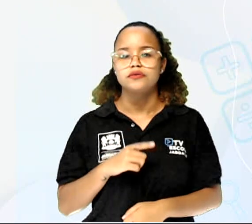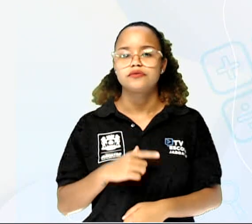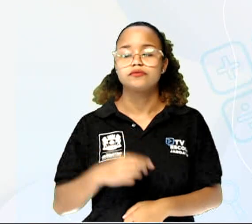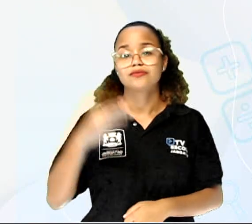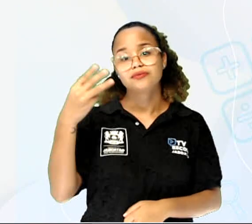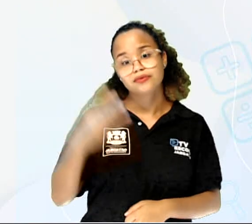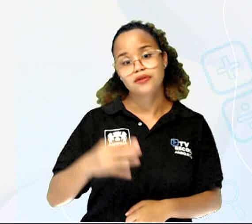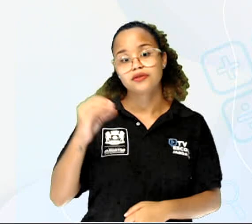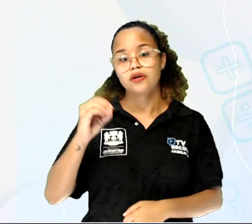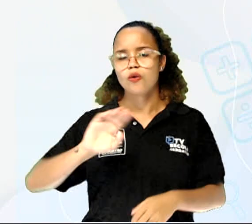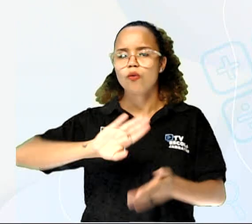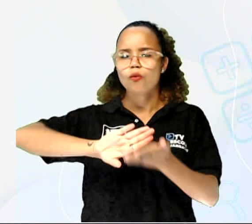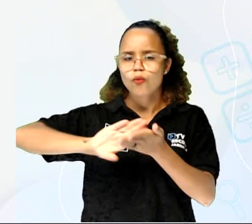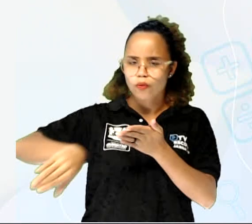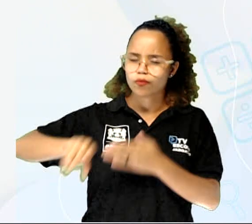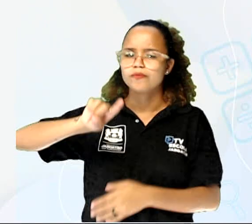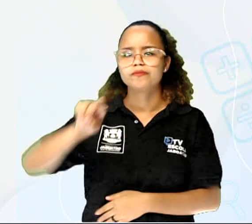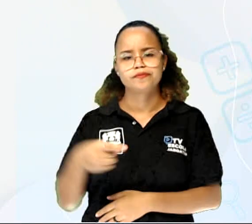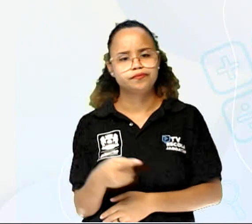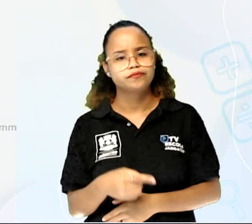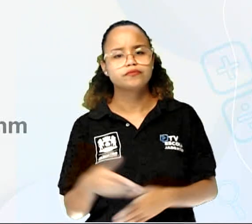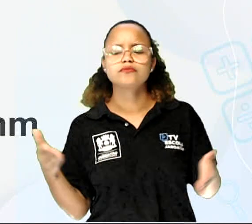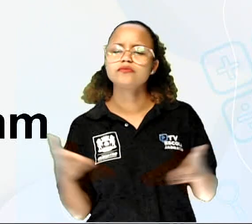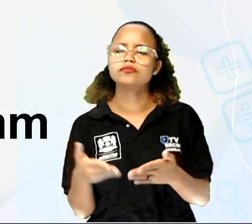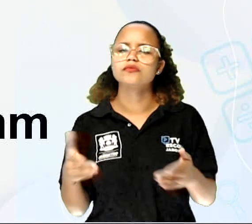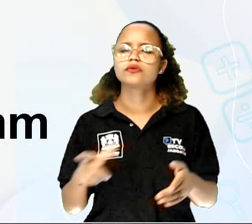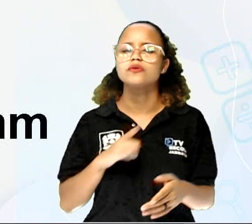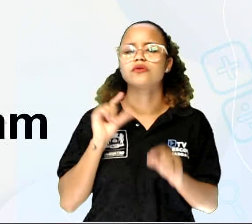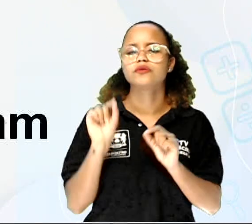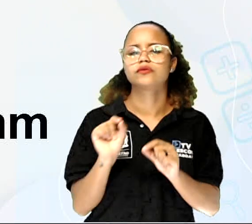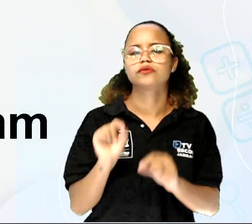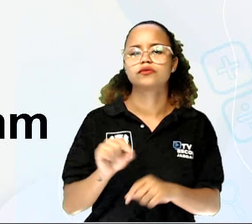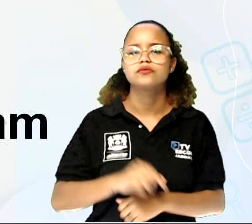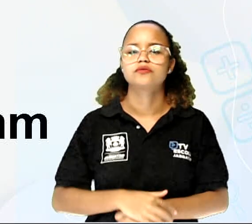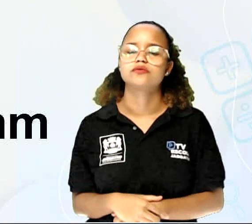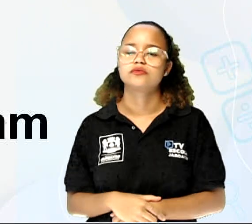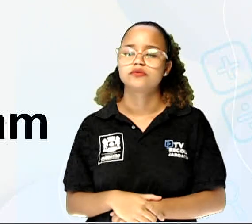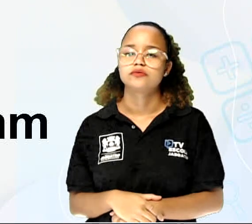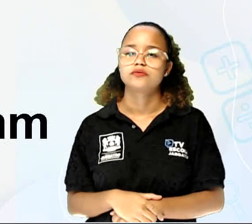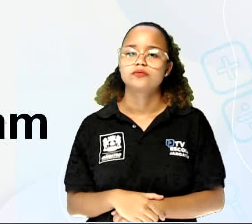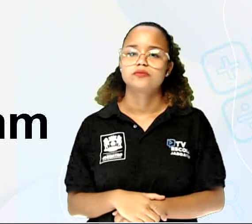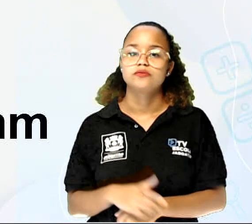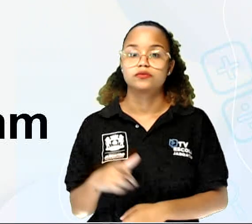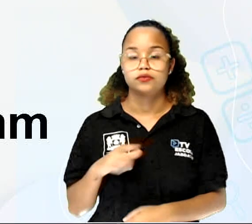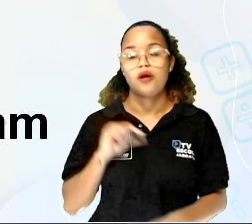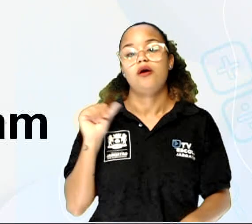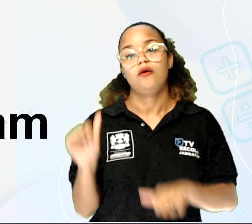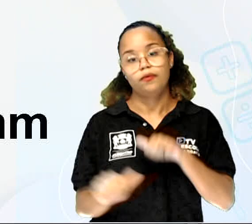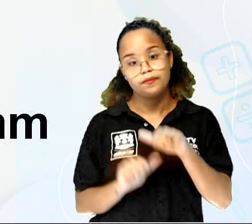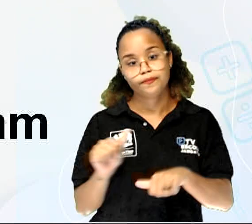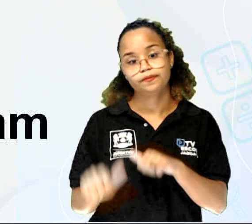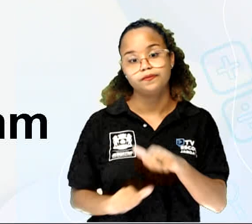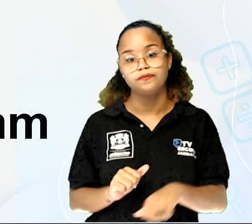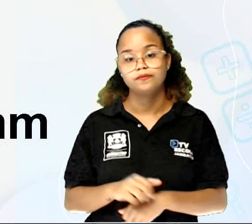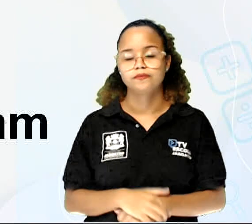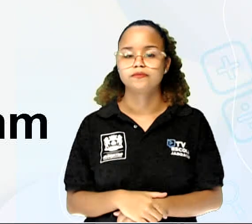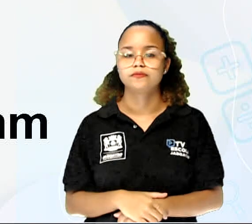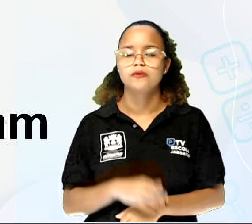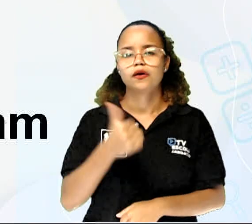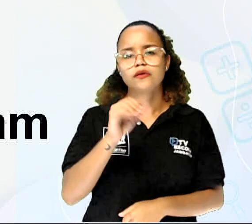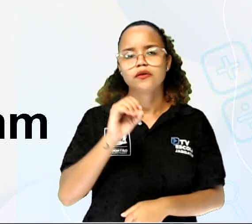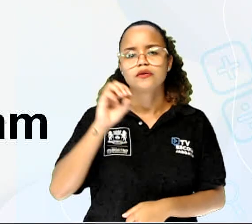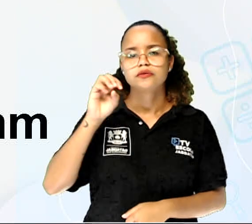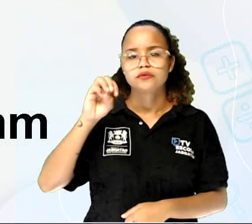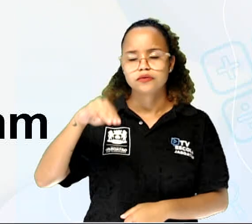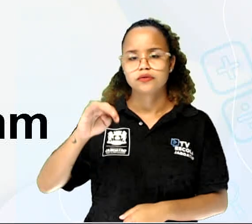3. Apago a vírgula e agora eu tenho a minha convenção. 10 metros corresponde